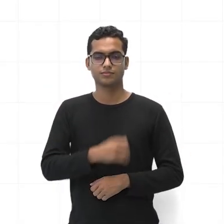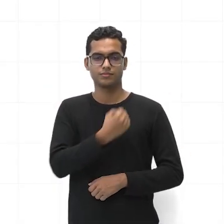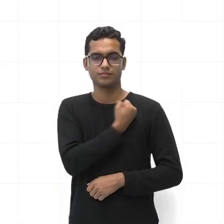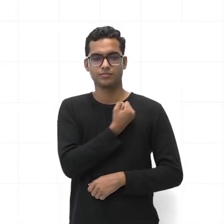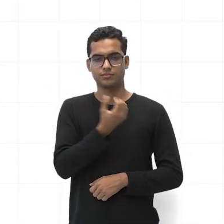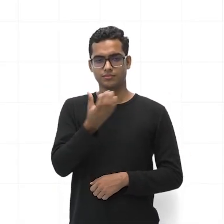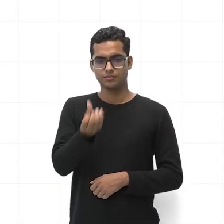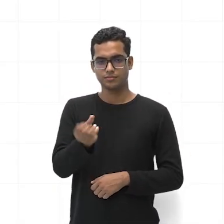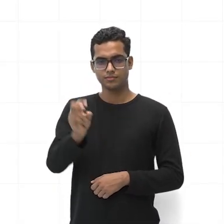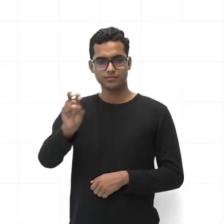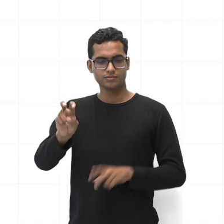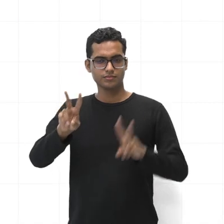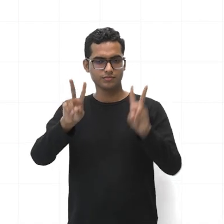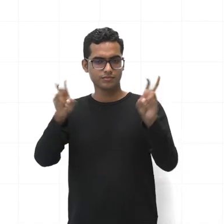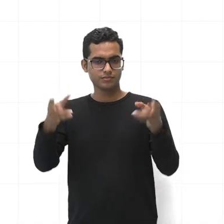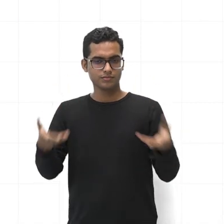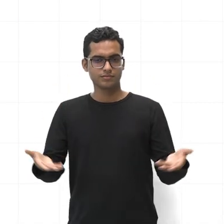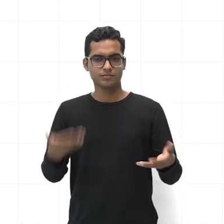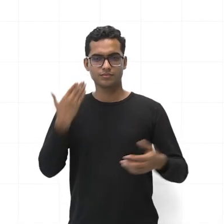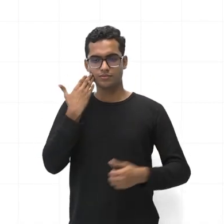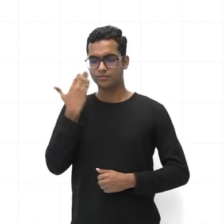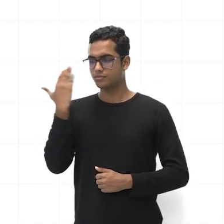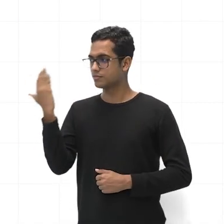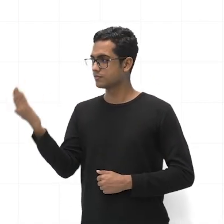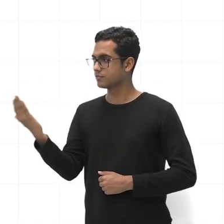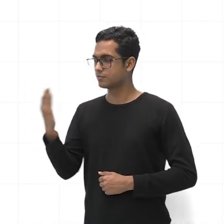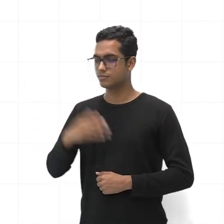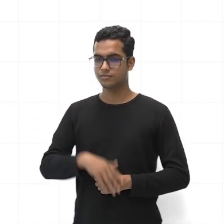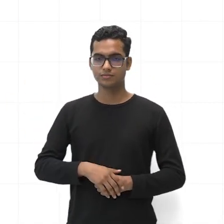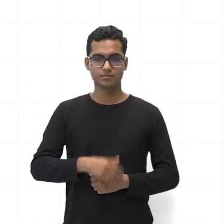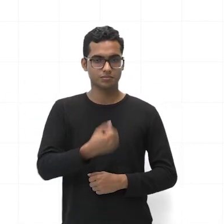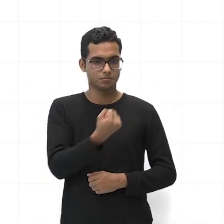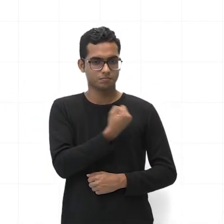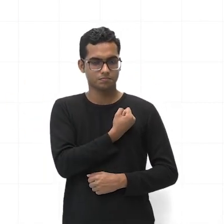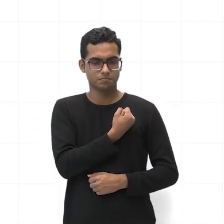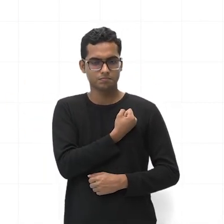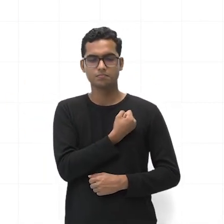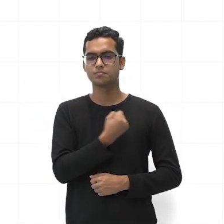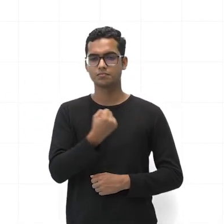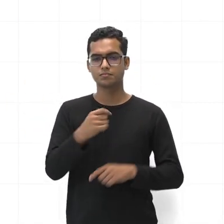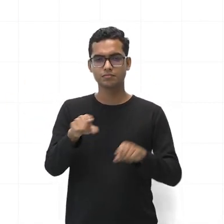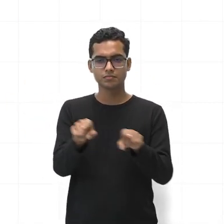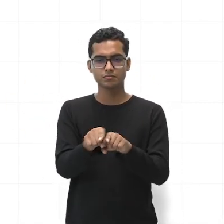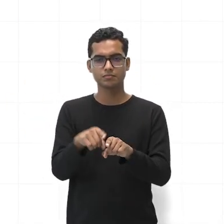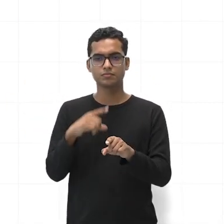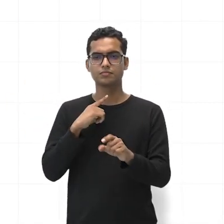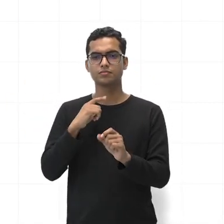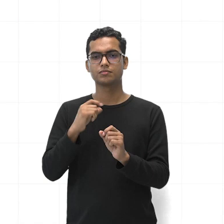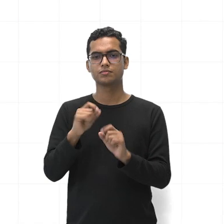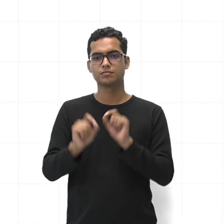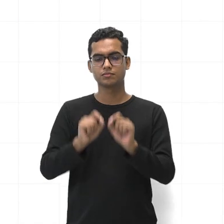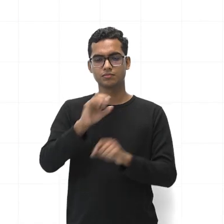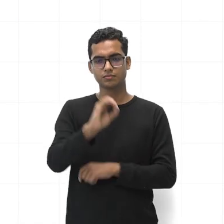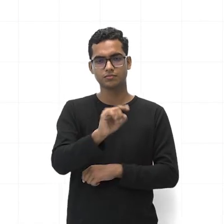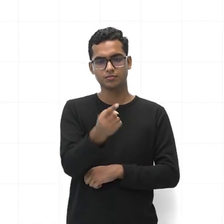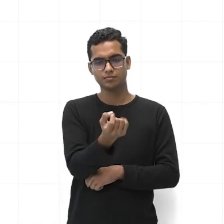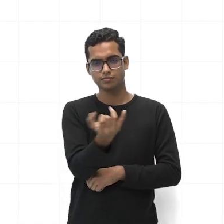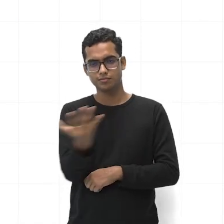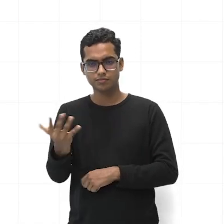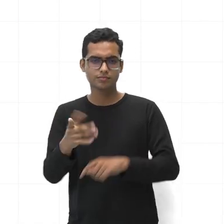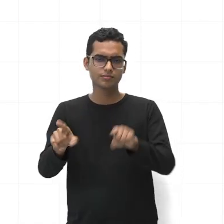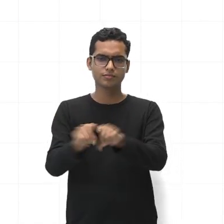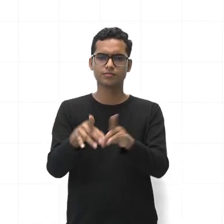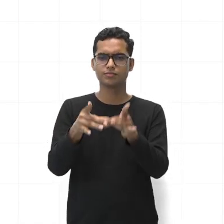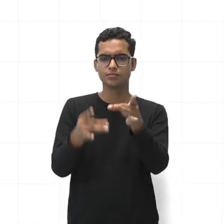número 65 traz como objeto de conhecimento números racionais na forma decimal e finita.